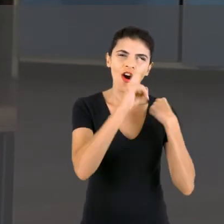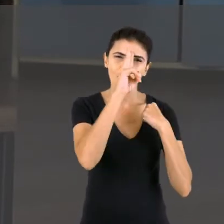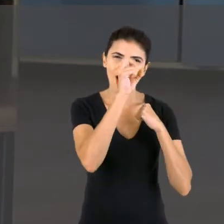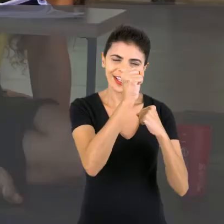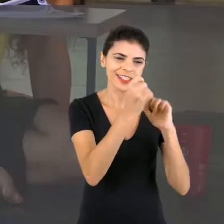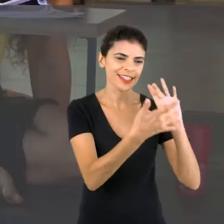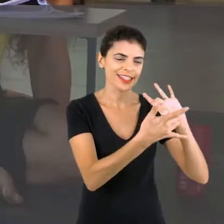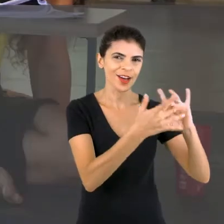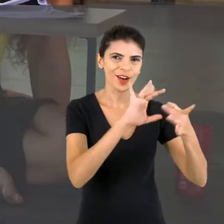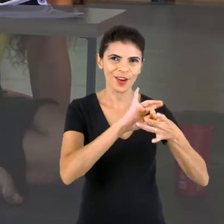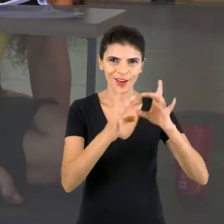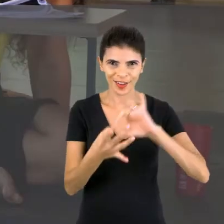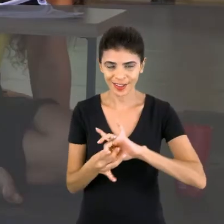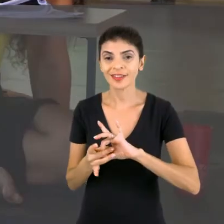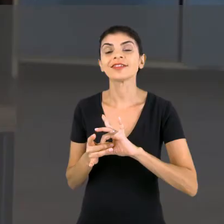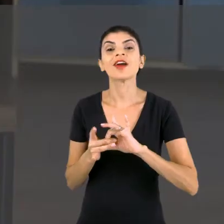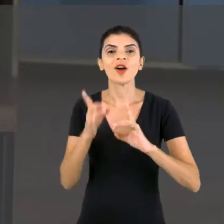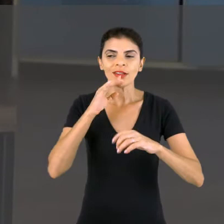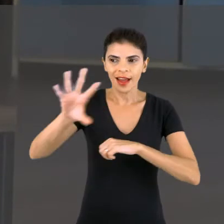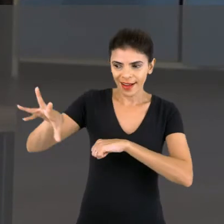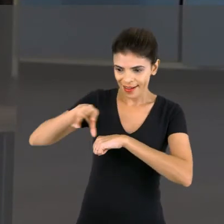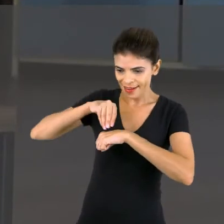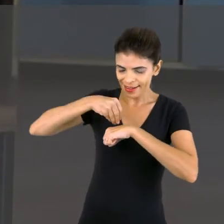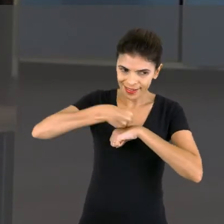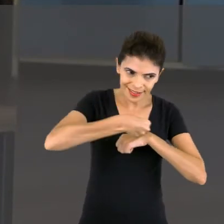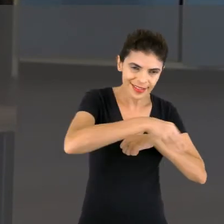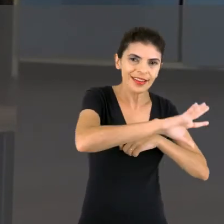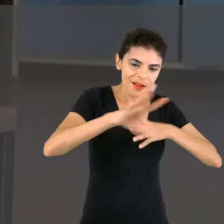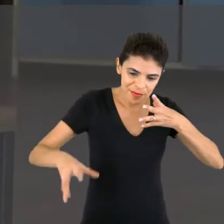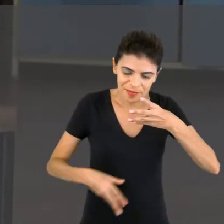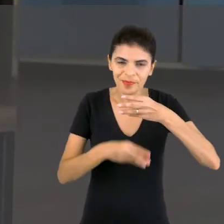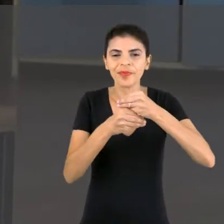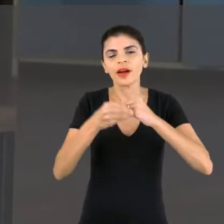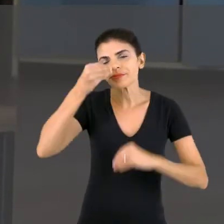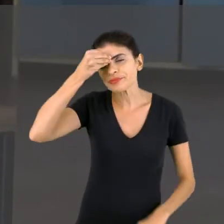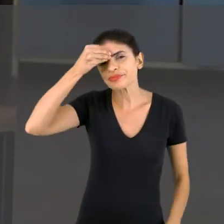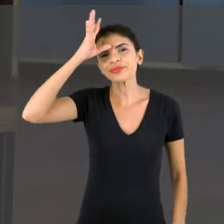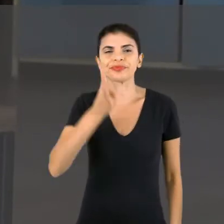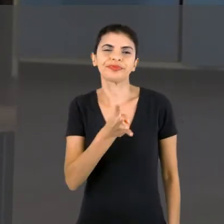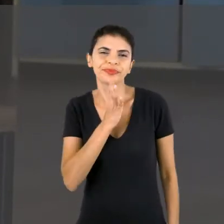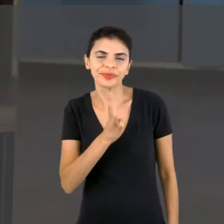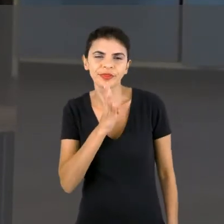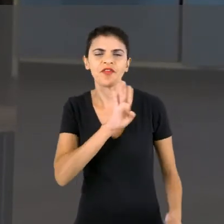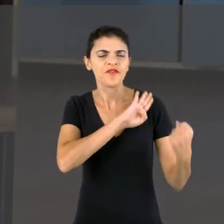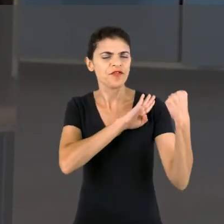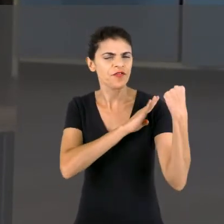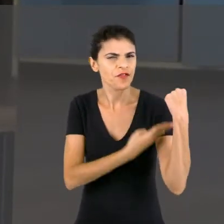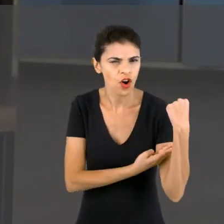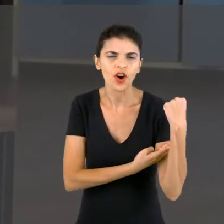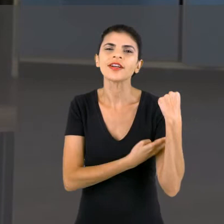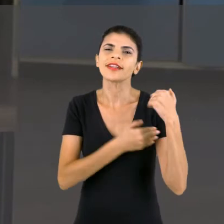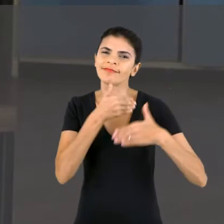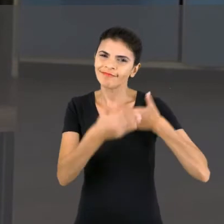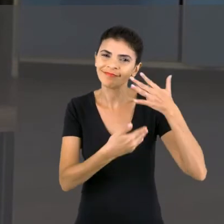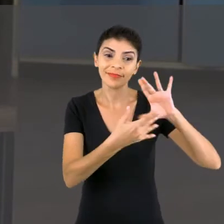importante esse dado, né? De passar e de agregar conhecimento, de ajudar, de fortalecer